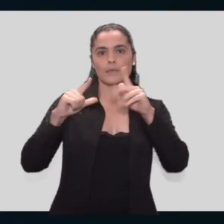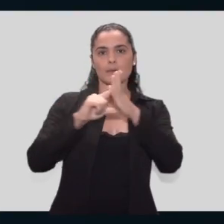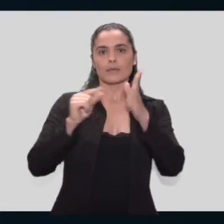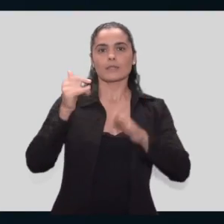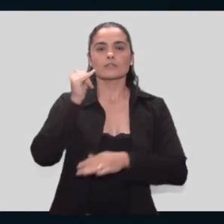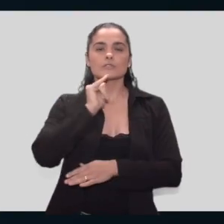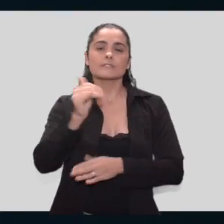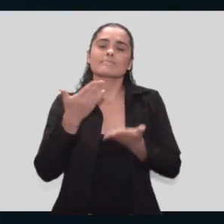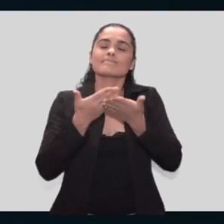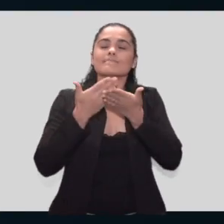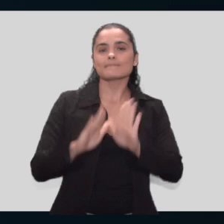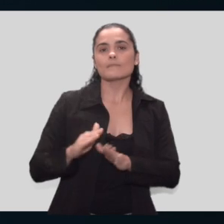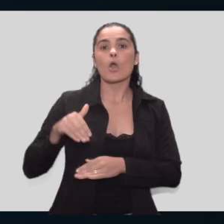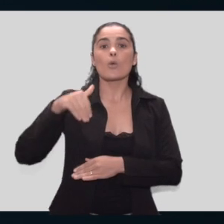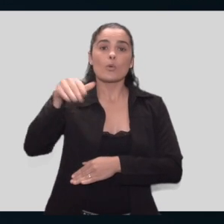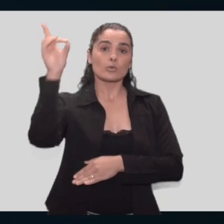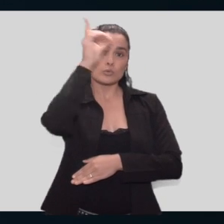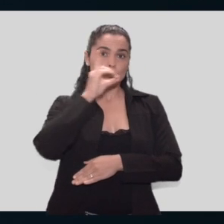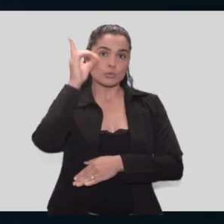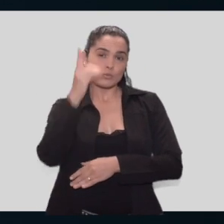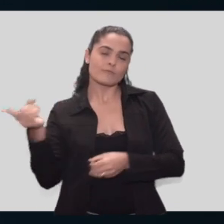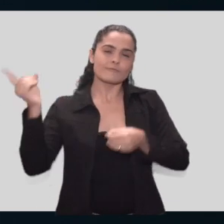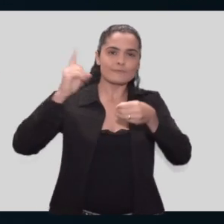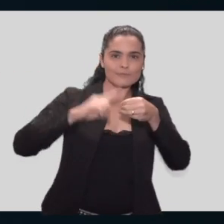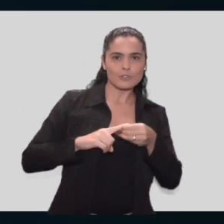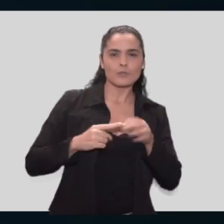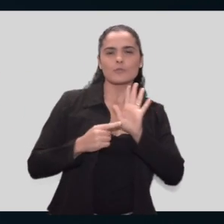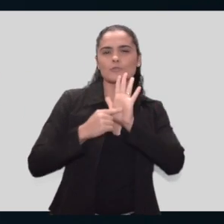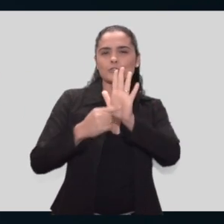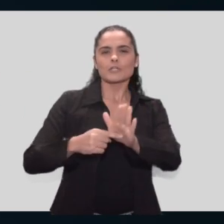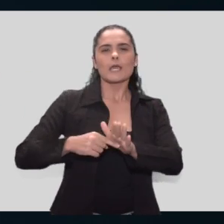IBMR Notícias chegou ao fim. No próximo domingo